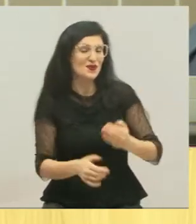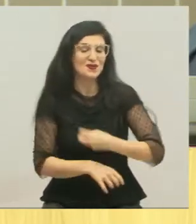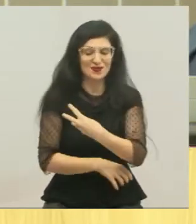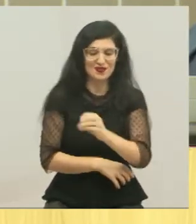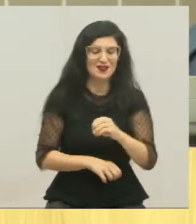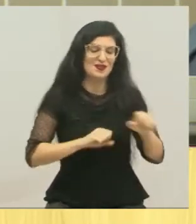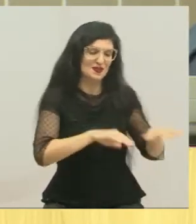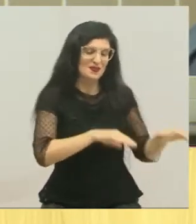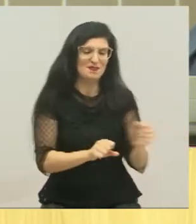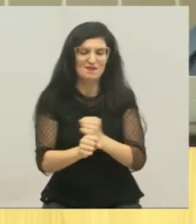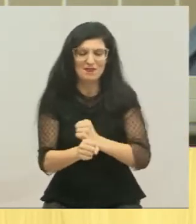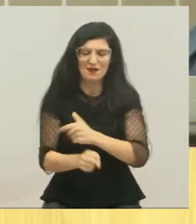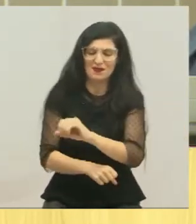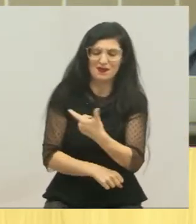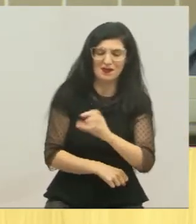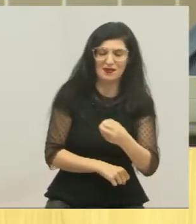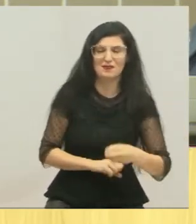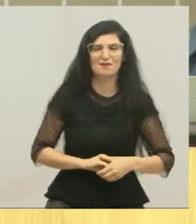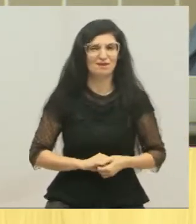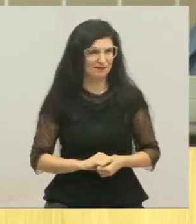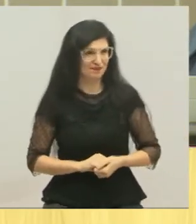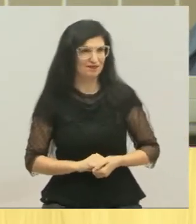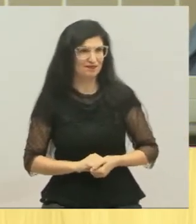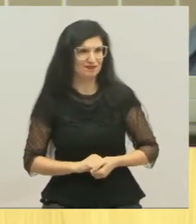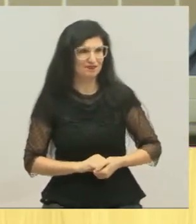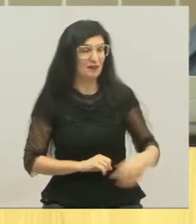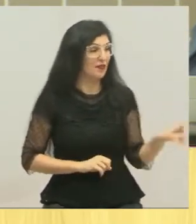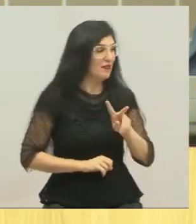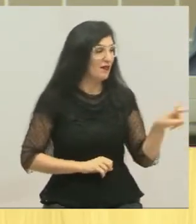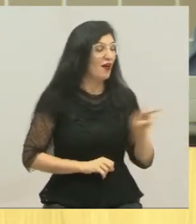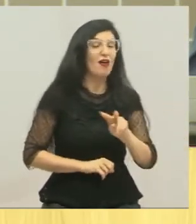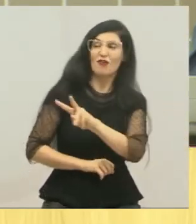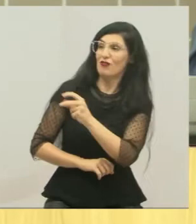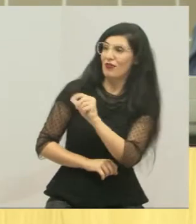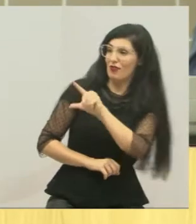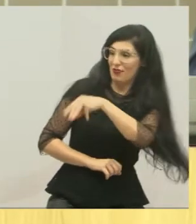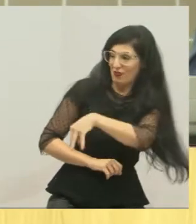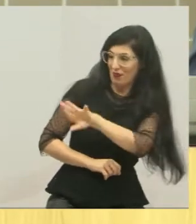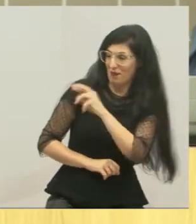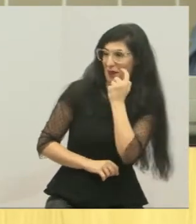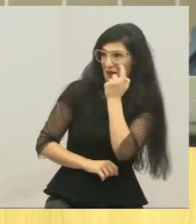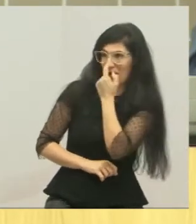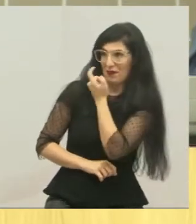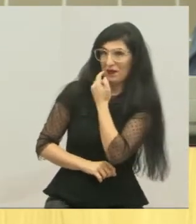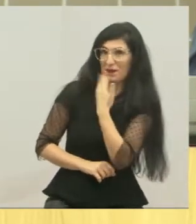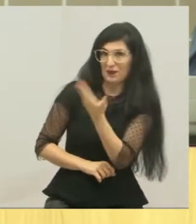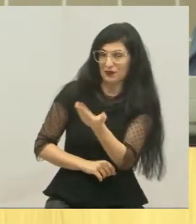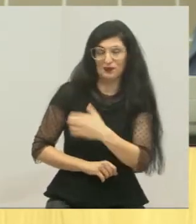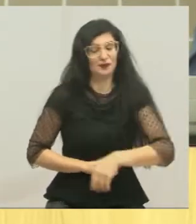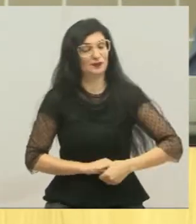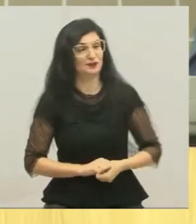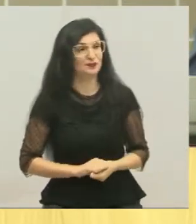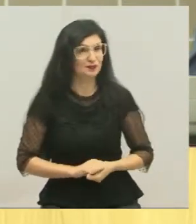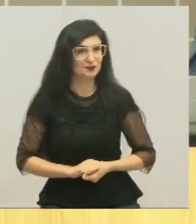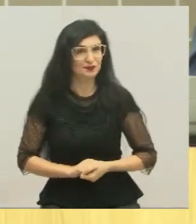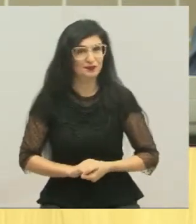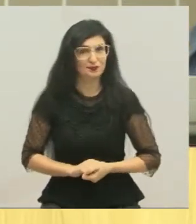30 de setembro de 2020. Autoria, vereador Valmir do Meia Lua.